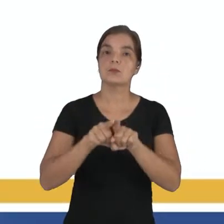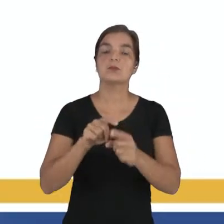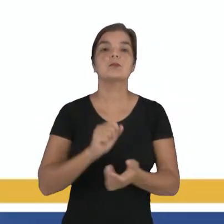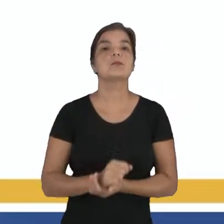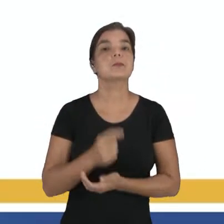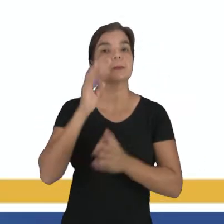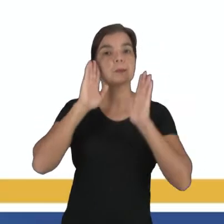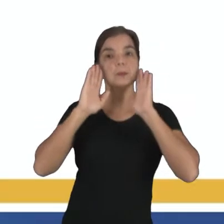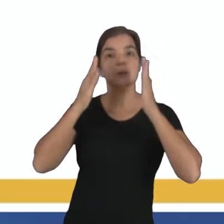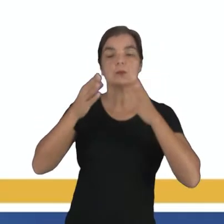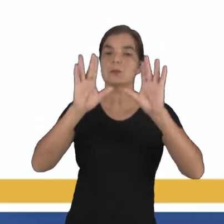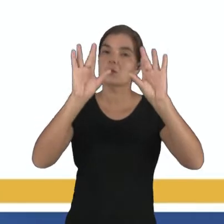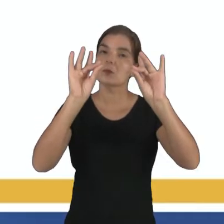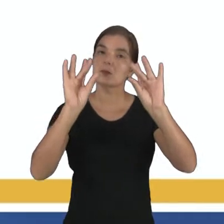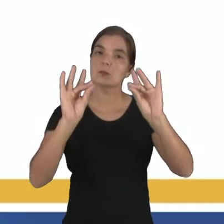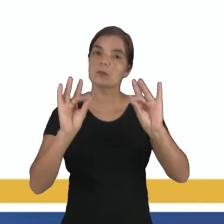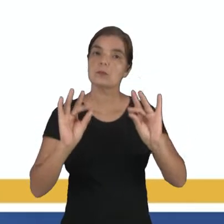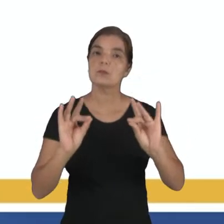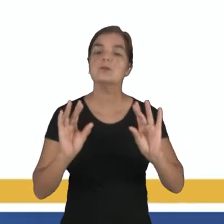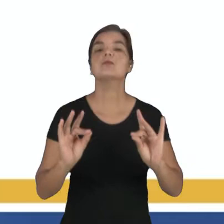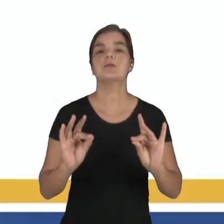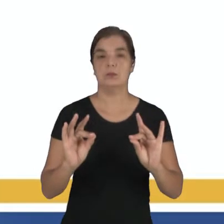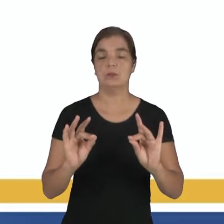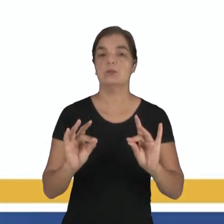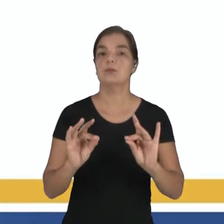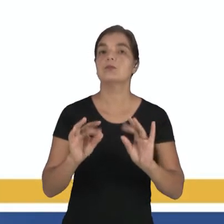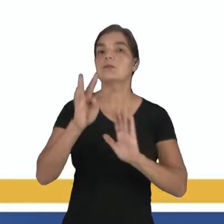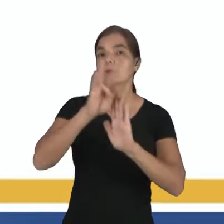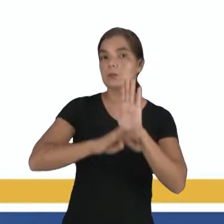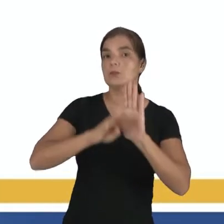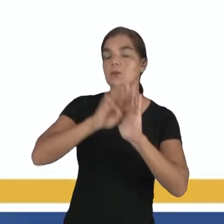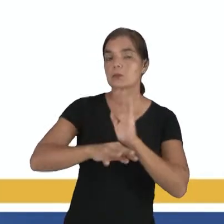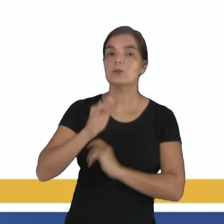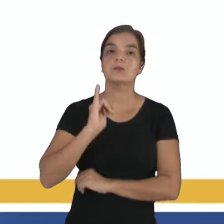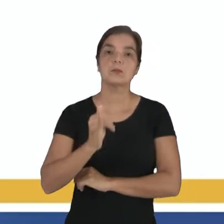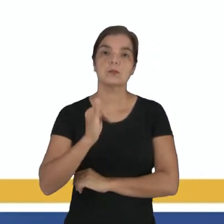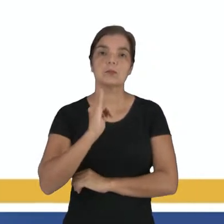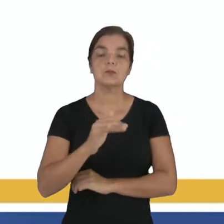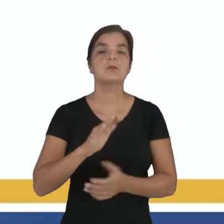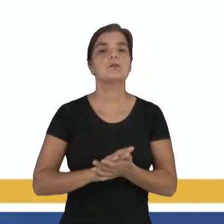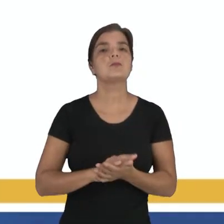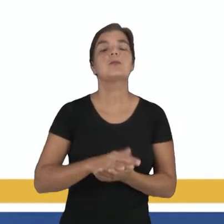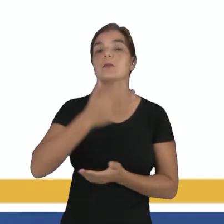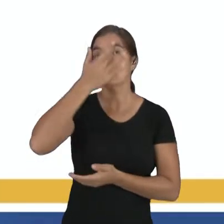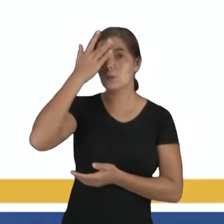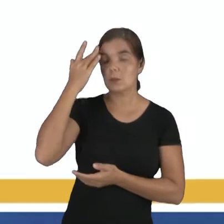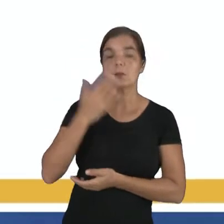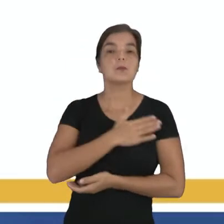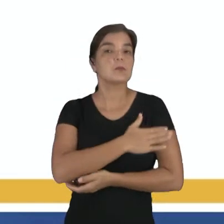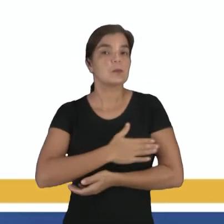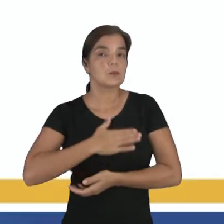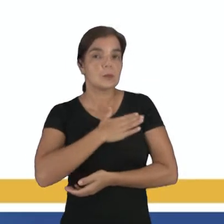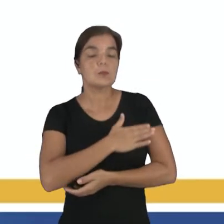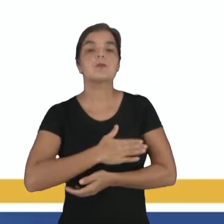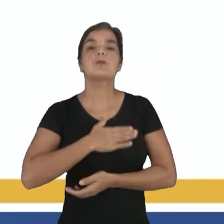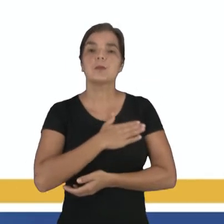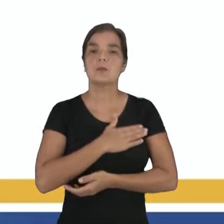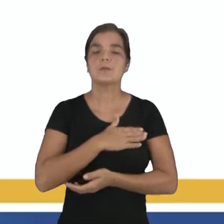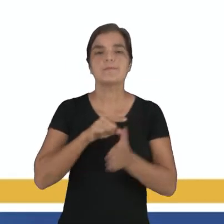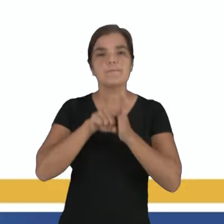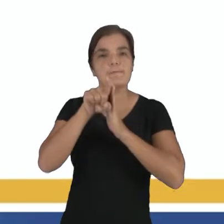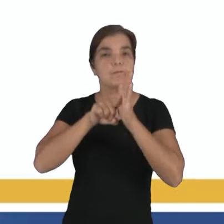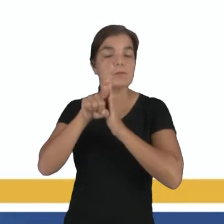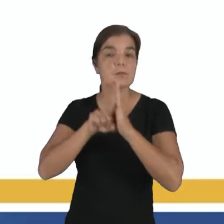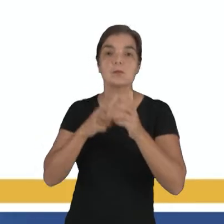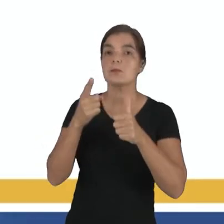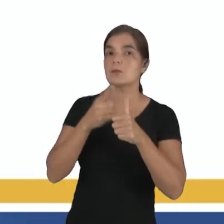se concentrar nos detalhes, nas minúcias do texto narrativo. Muitas pessoas gostam de